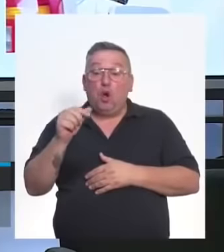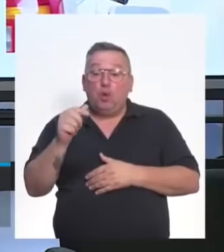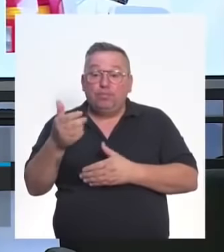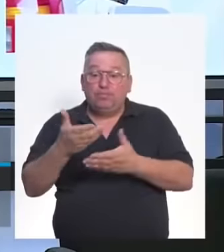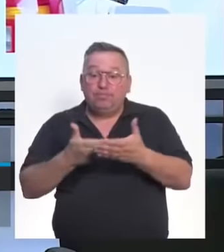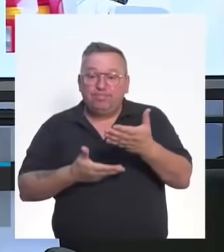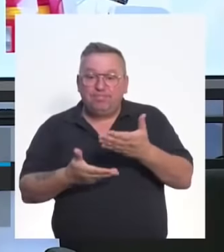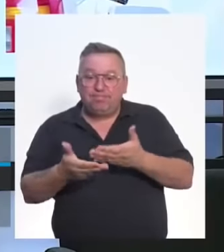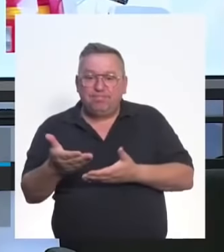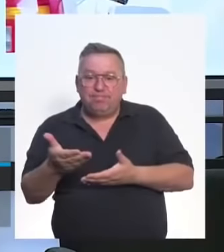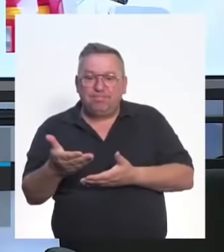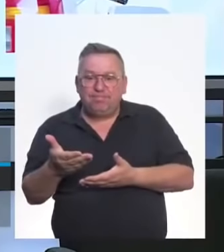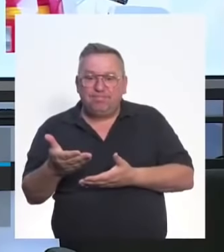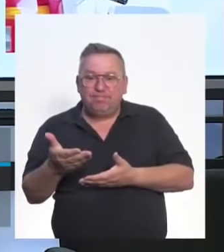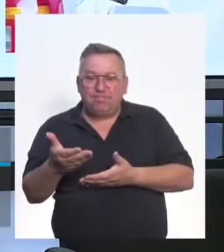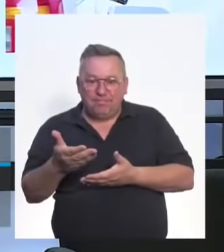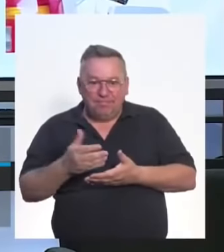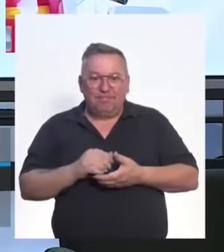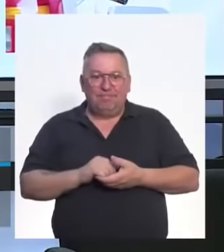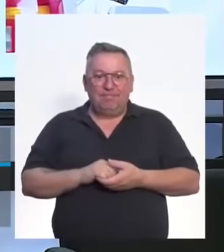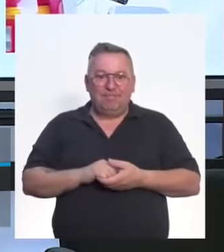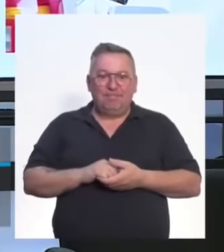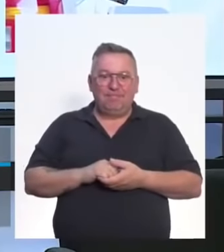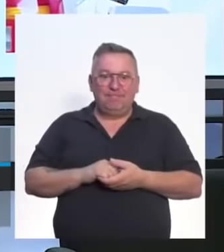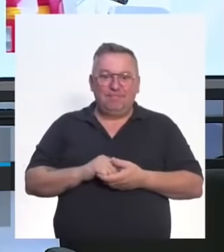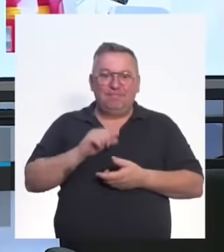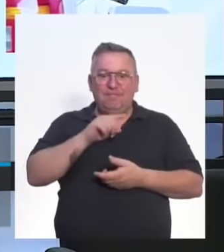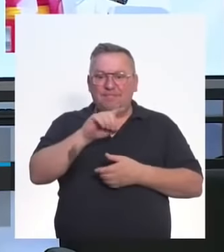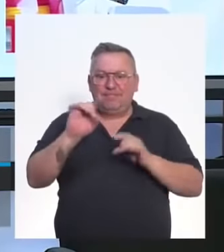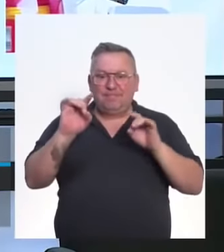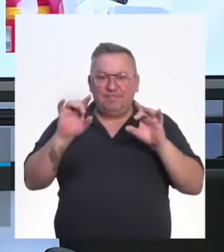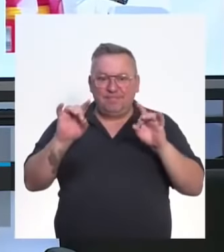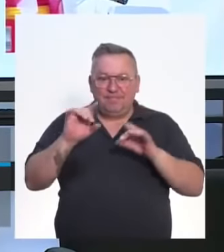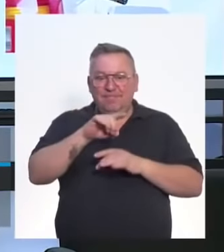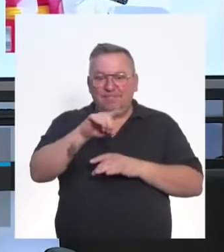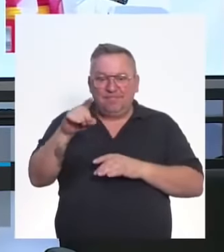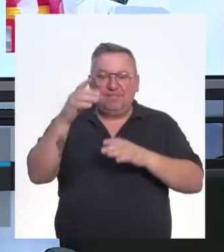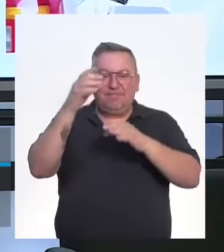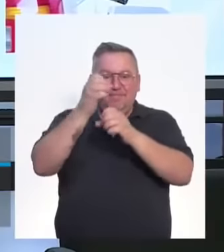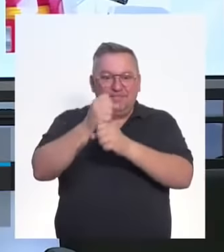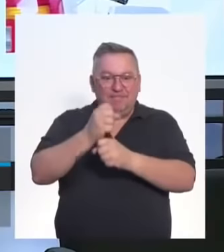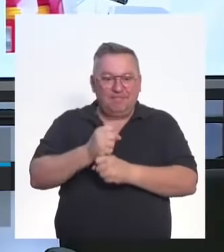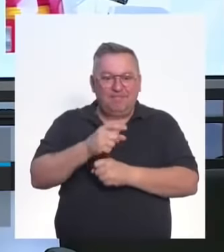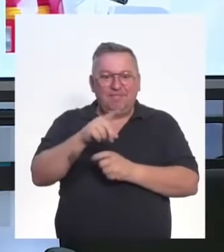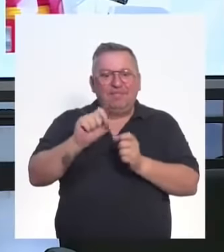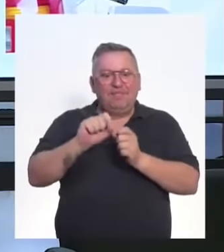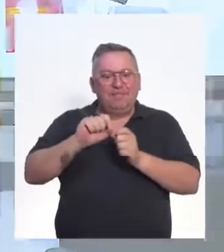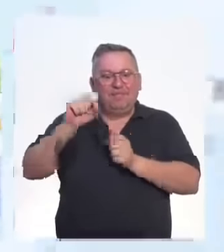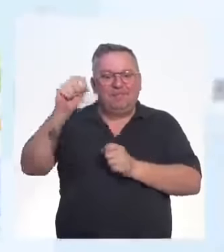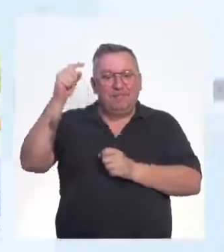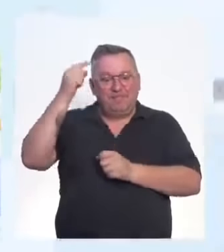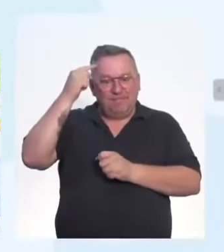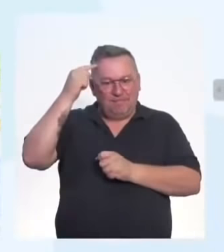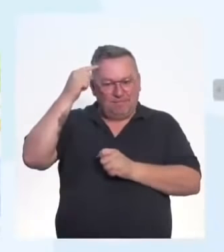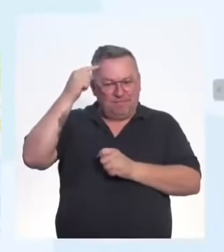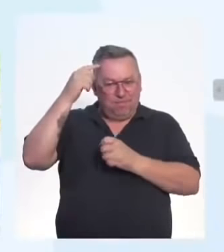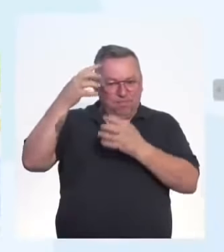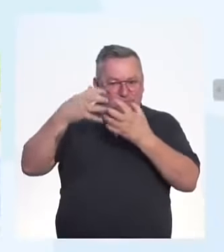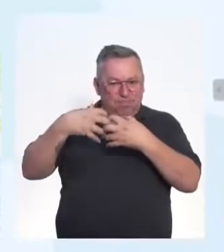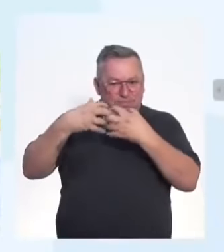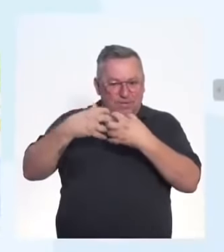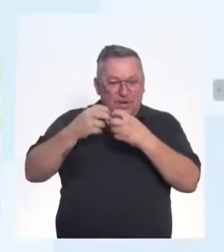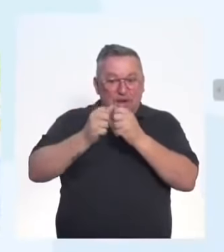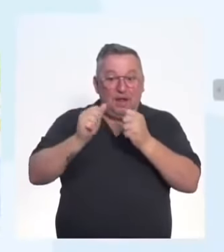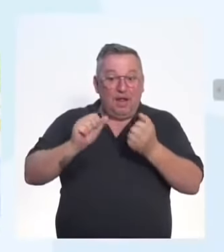ele recebeu de troco? Especialmente essa conta aí, ó, eu queria que vocês fizessem na raça, sem